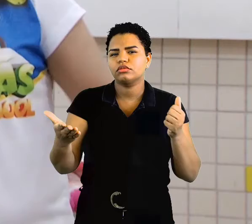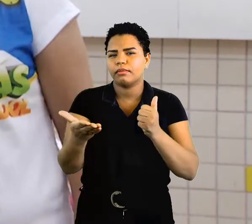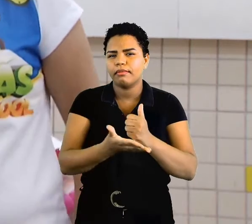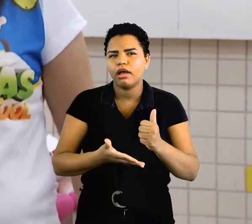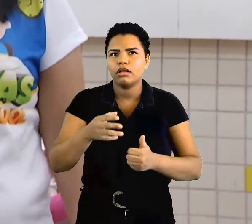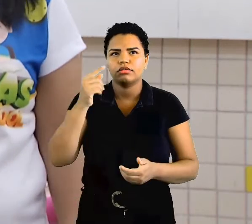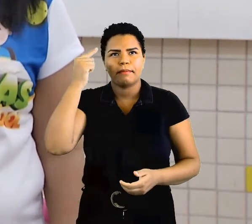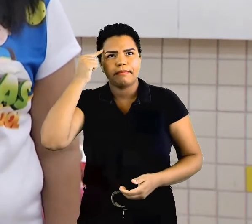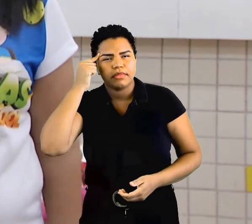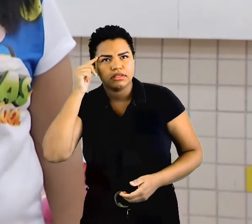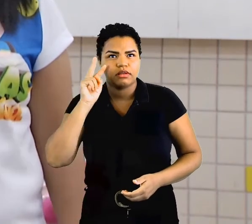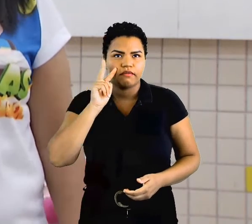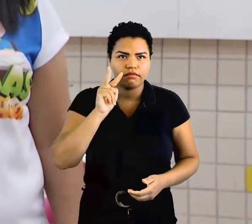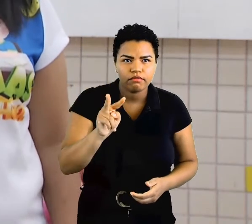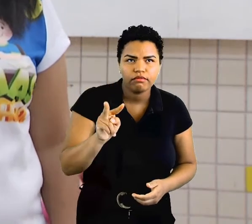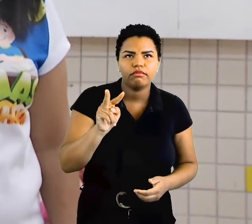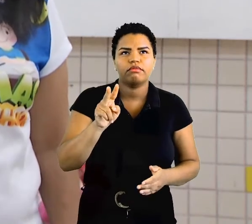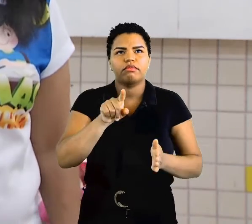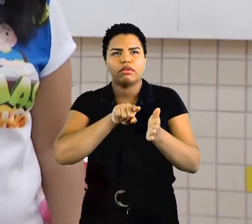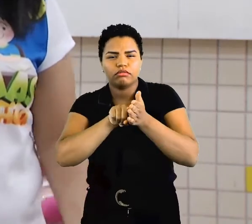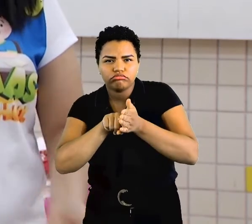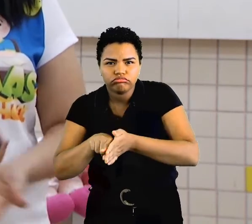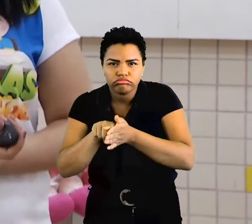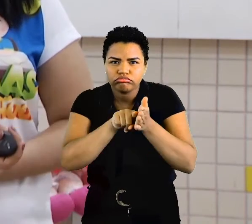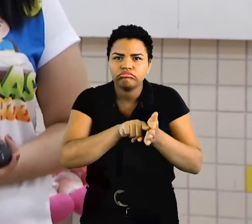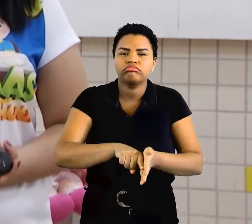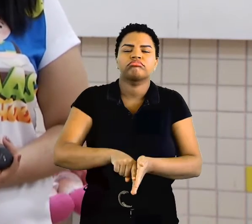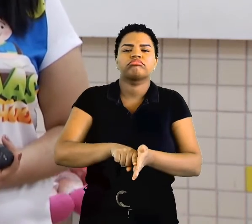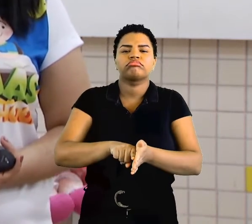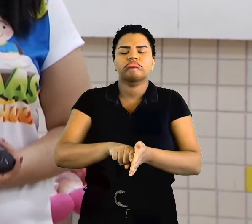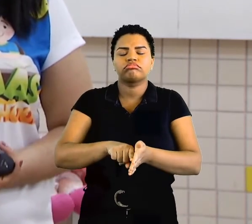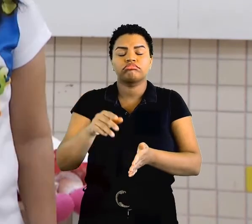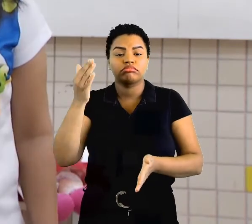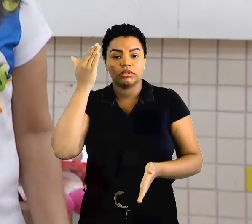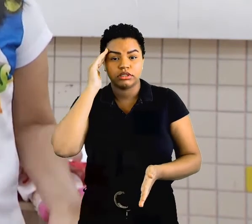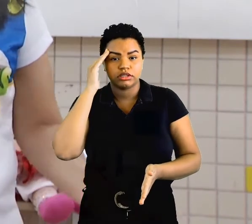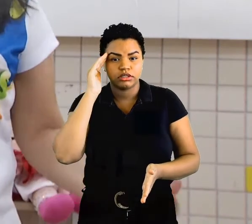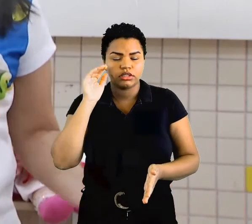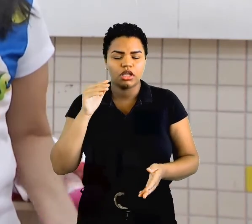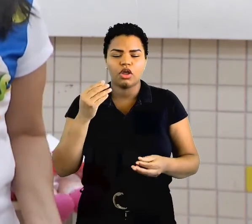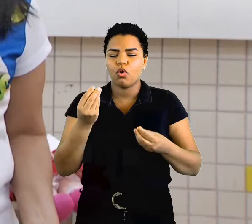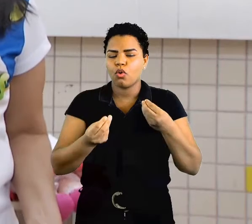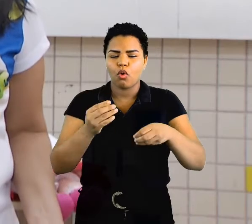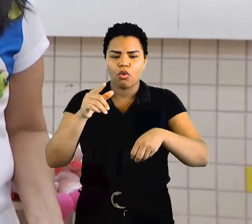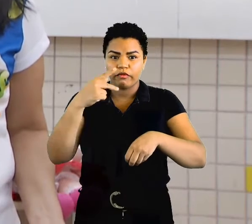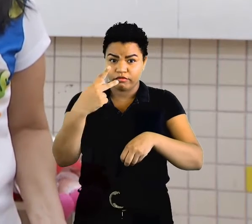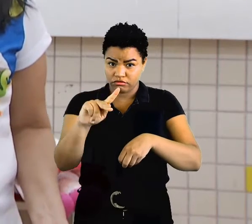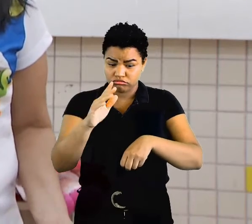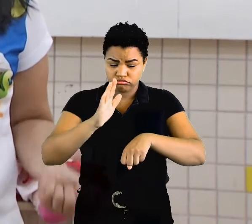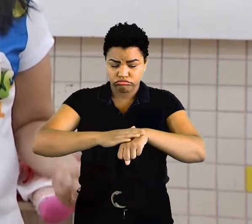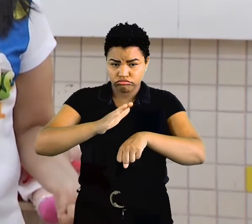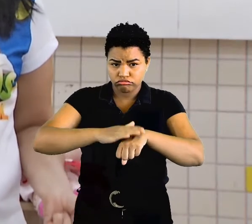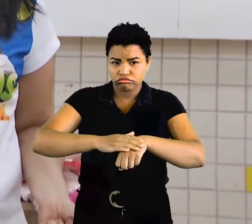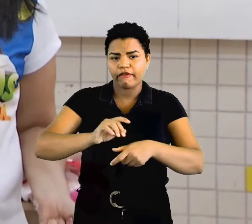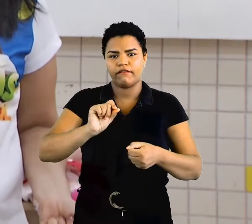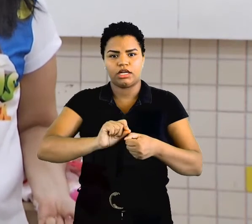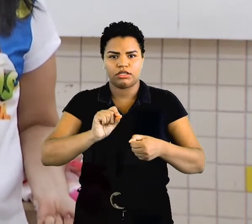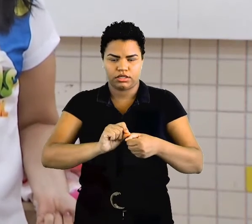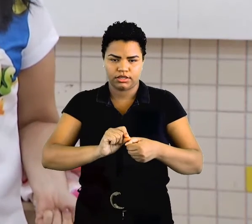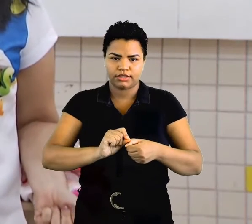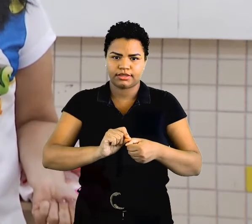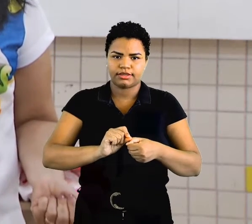ver, olhar, analisar e entender o que você vai fazer. Entenderam direitinho?